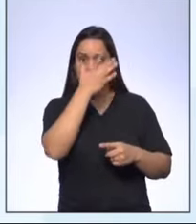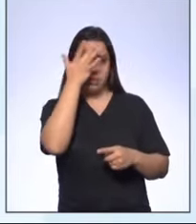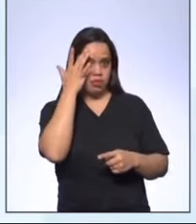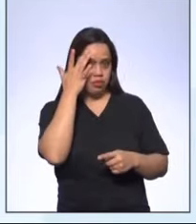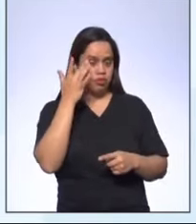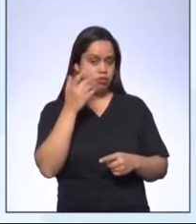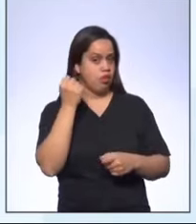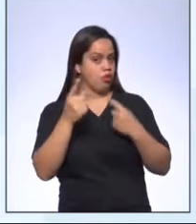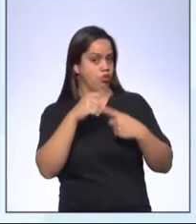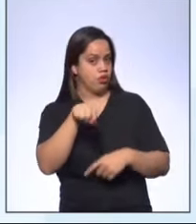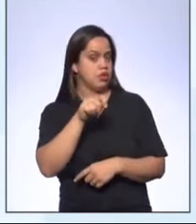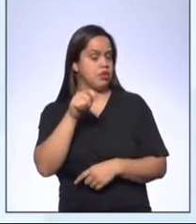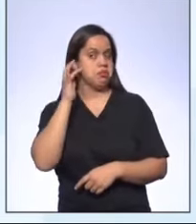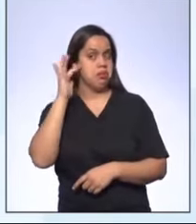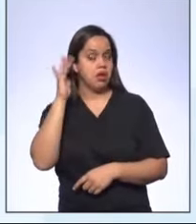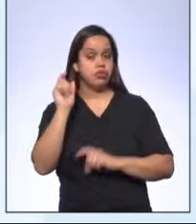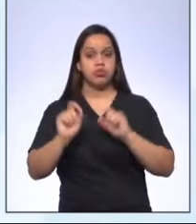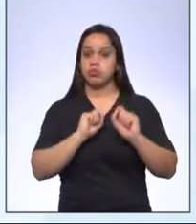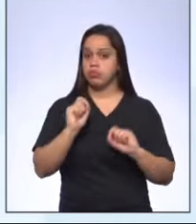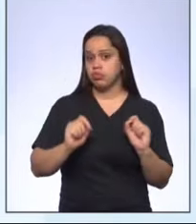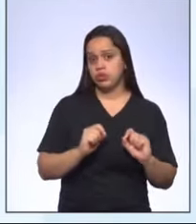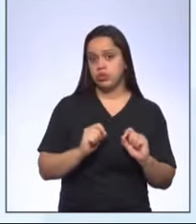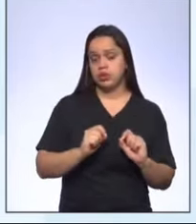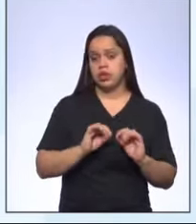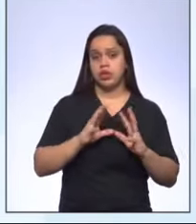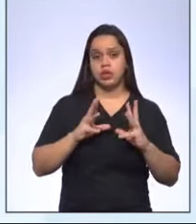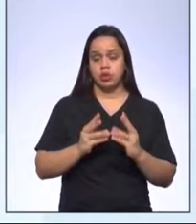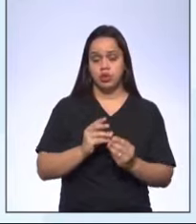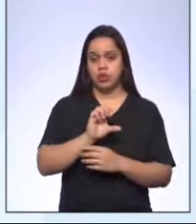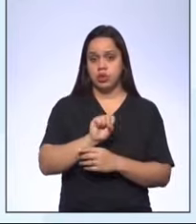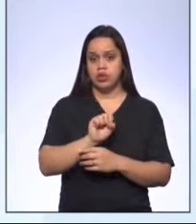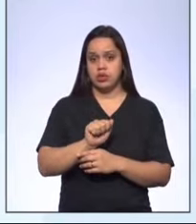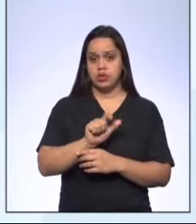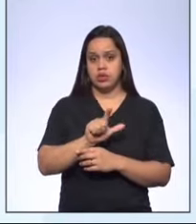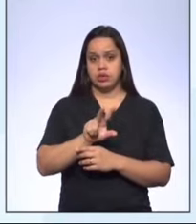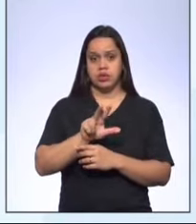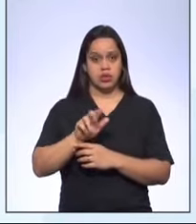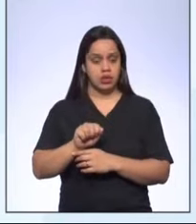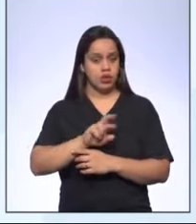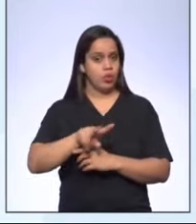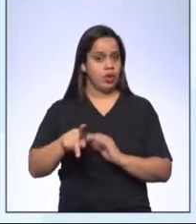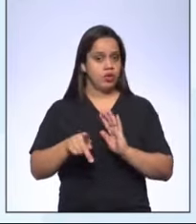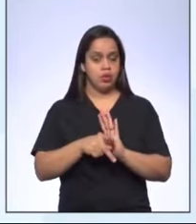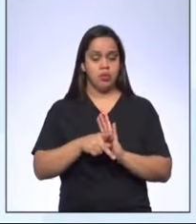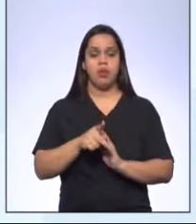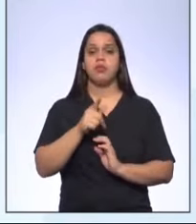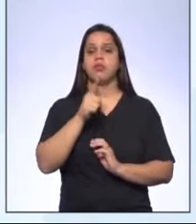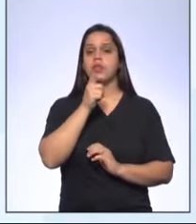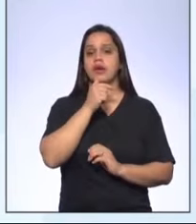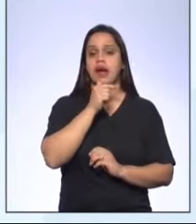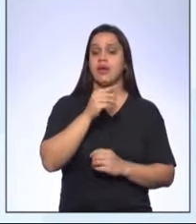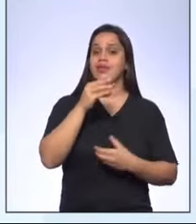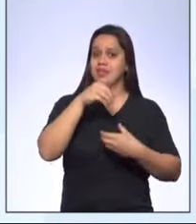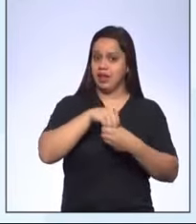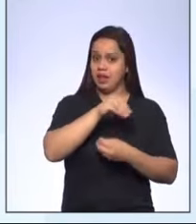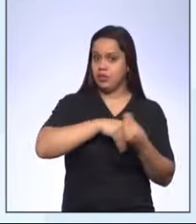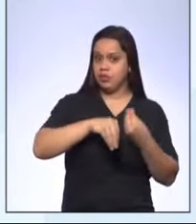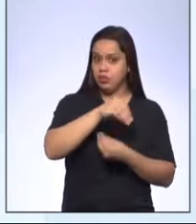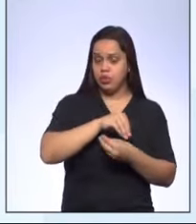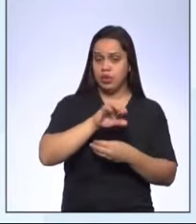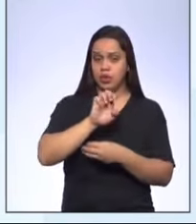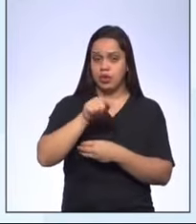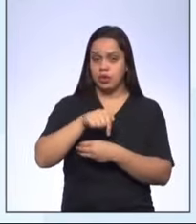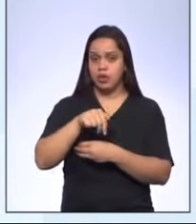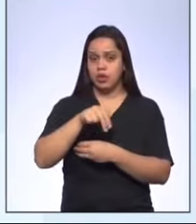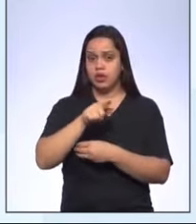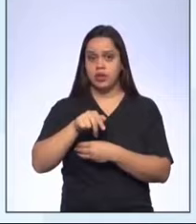vocês possam imaginar, a saliva não é só água, ela já tem enzimas. Nossa, professor, o que são